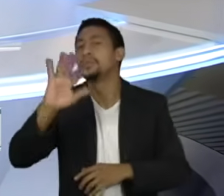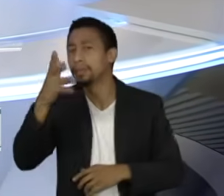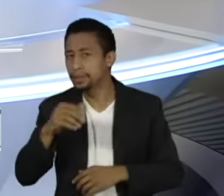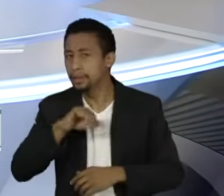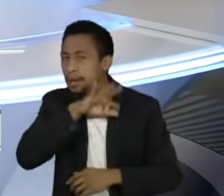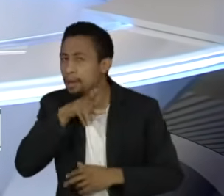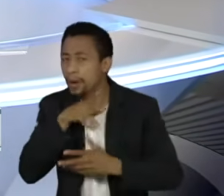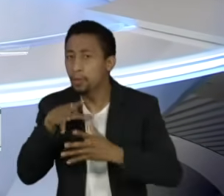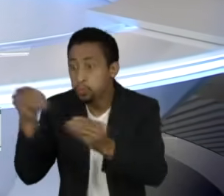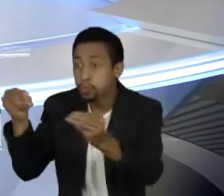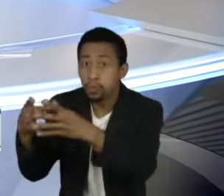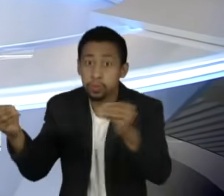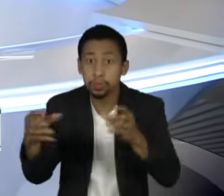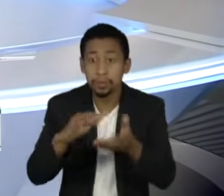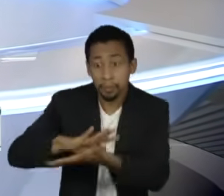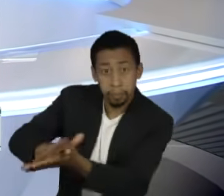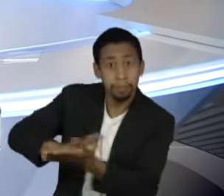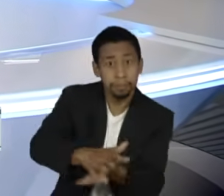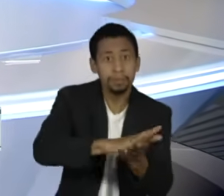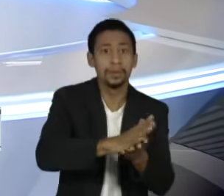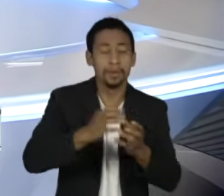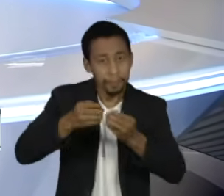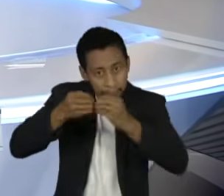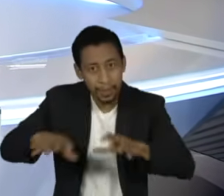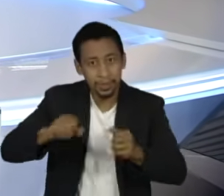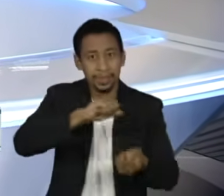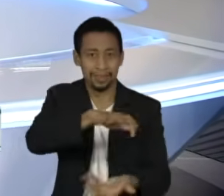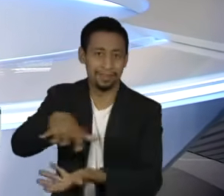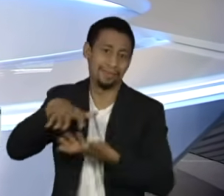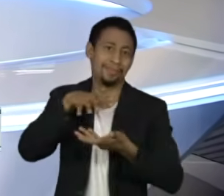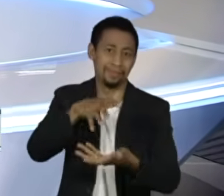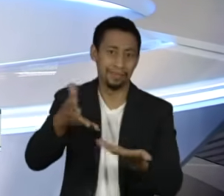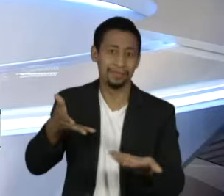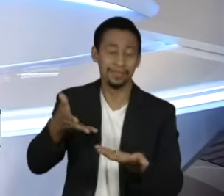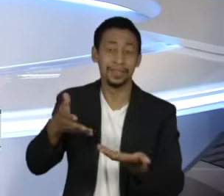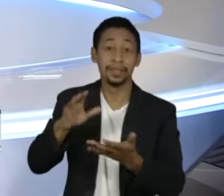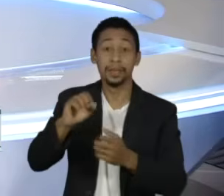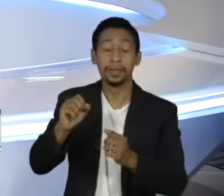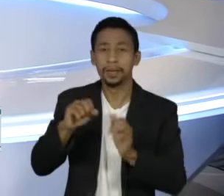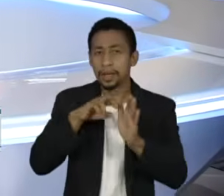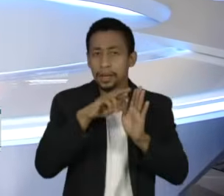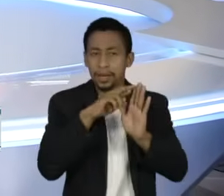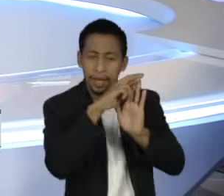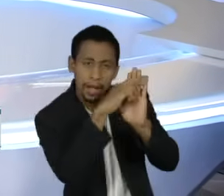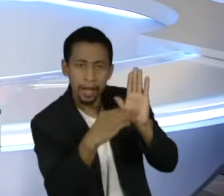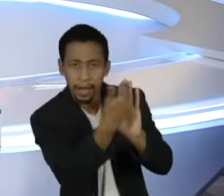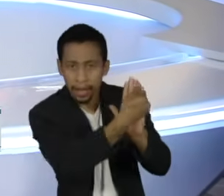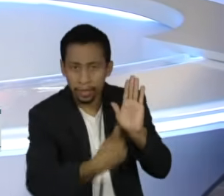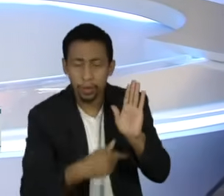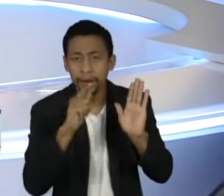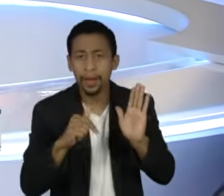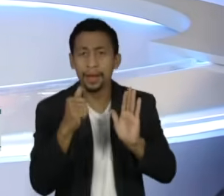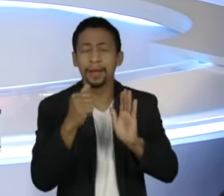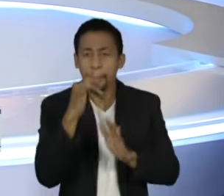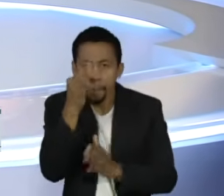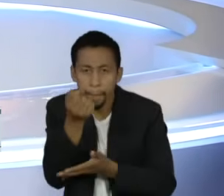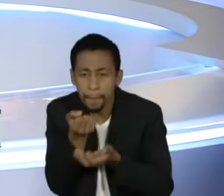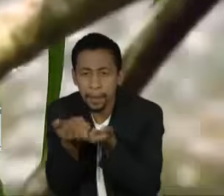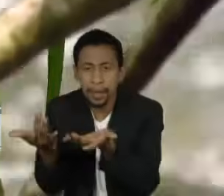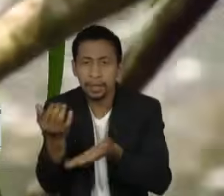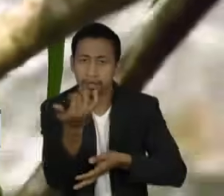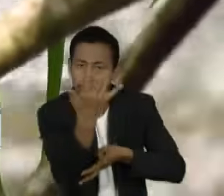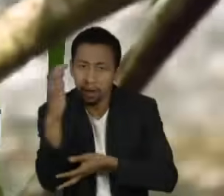o prejuízo é para todo o planeta. O alerta é do Relatório Mundial sobre Plantas e Fungos, divulgado em